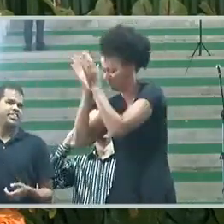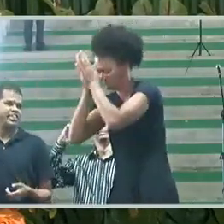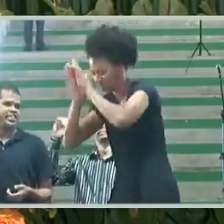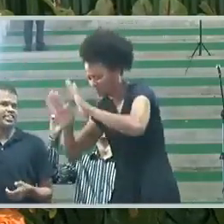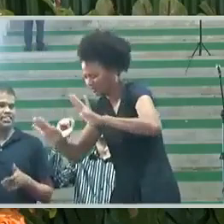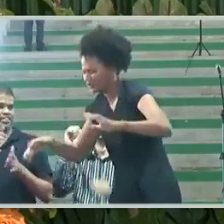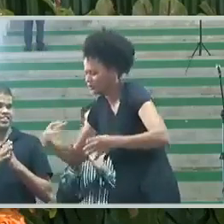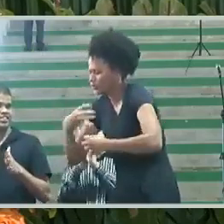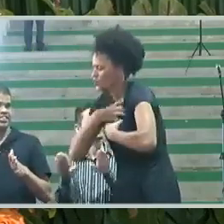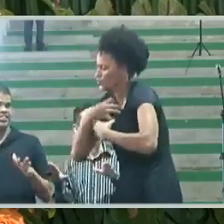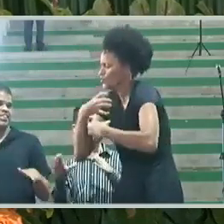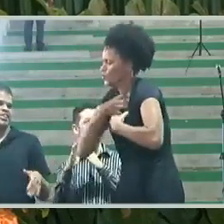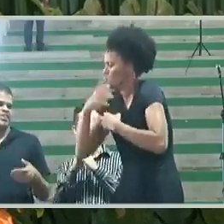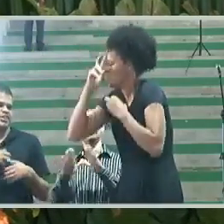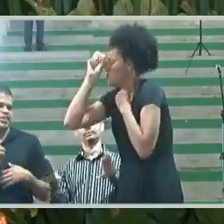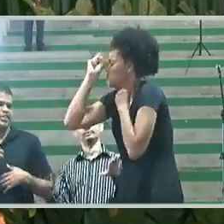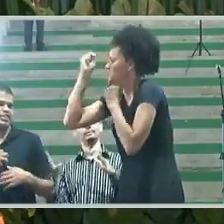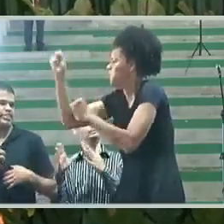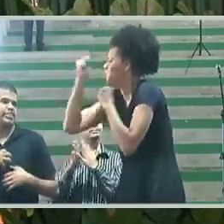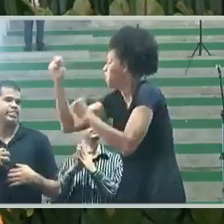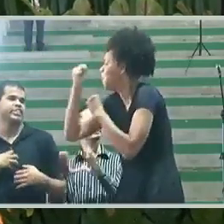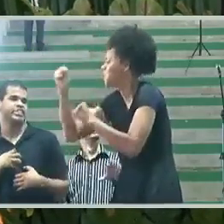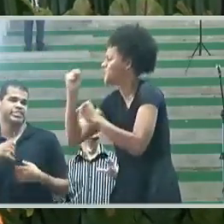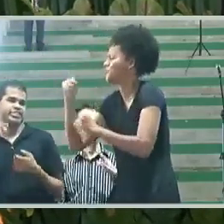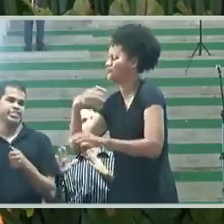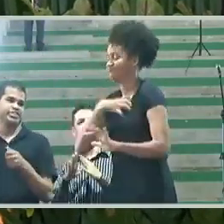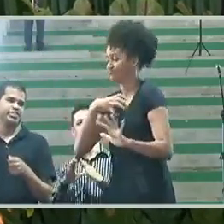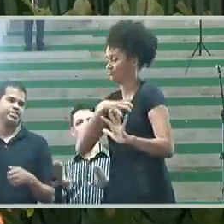tem algo sobrenatural acontecendo aqui, pastor Olívio.